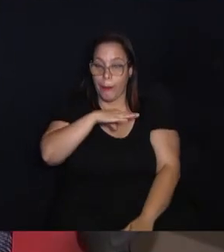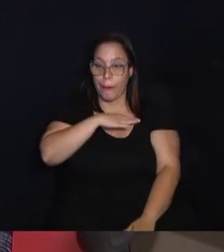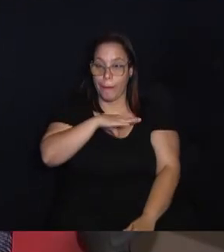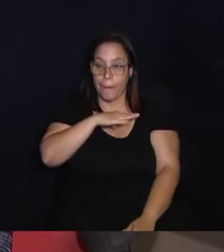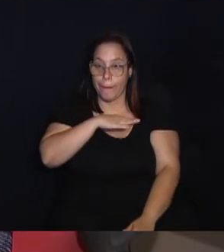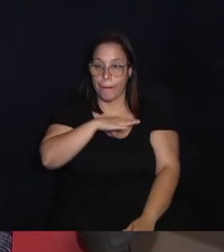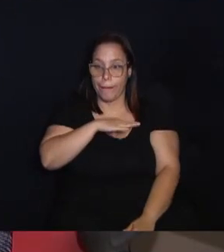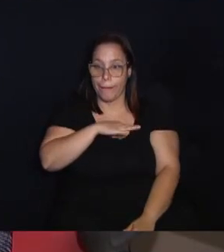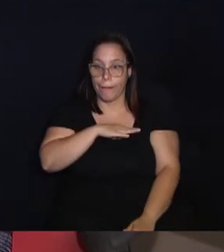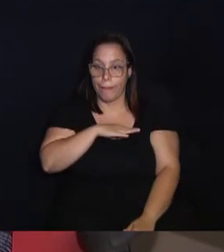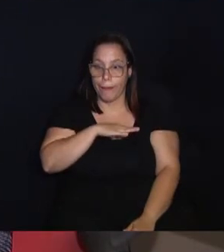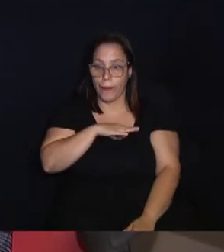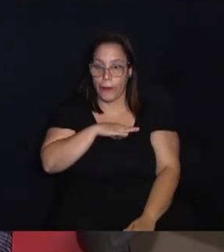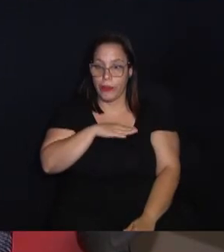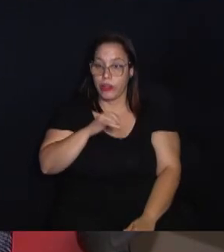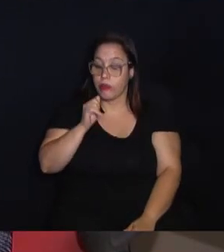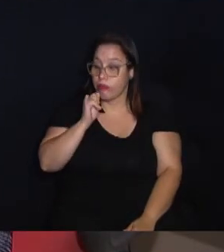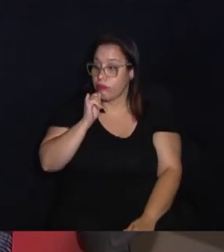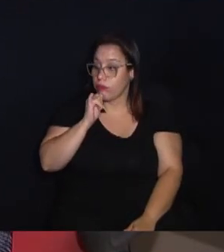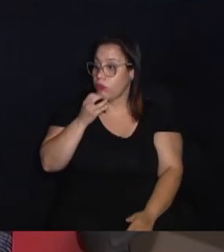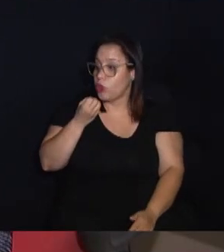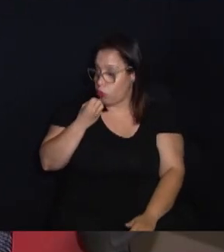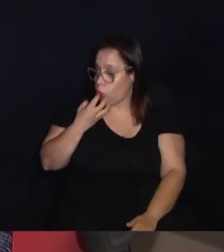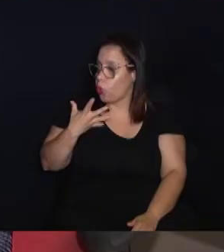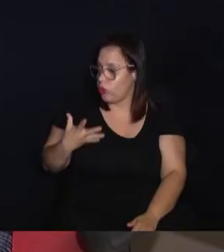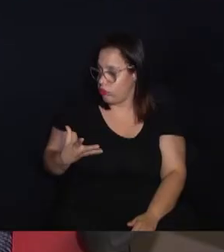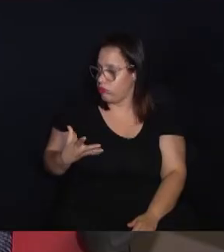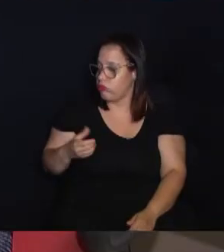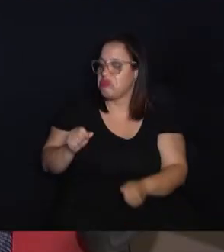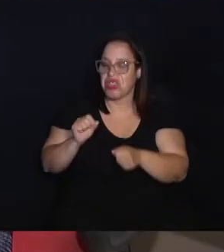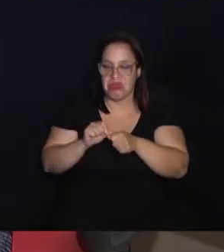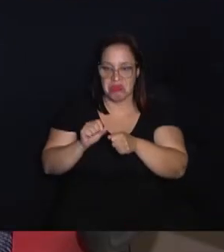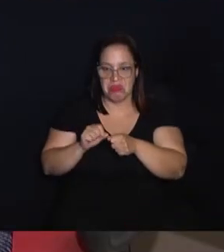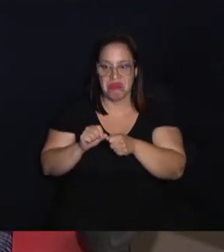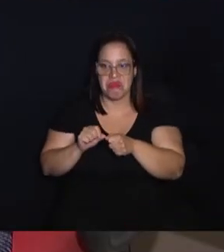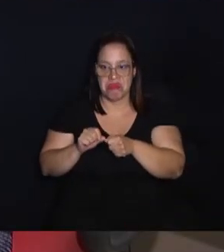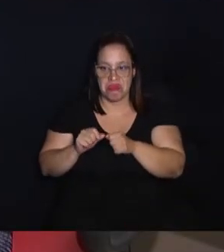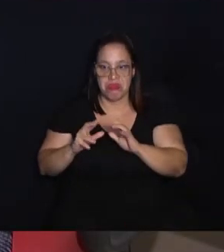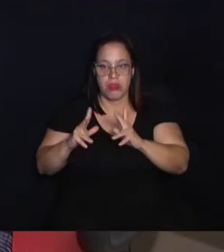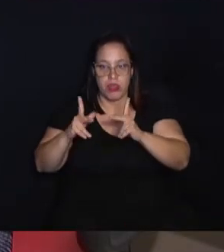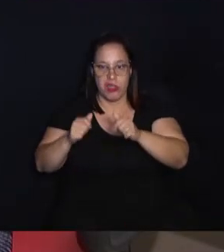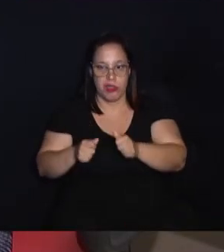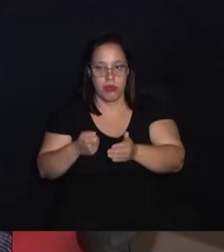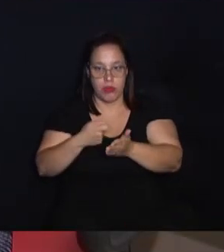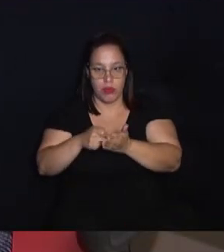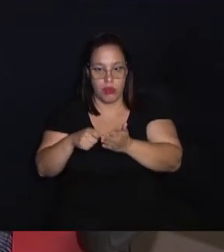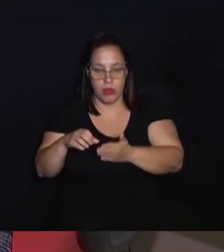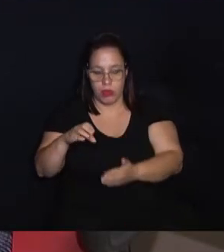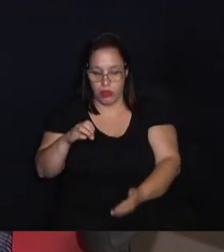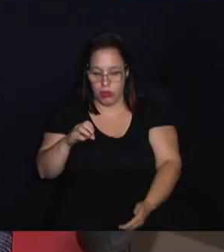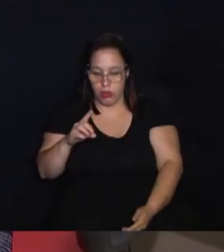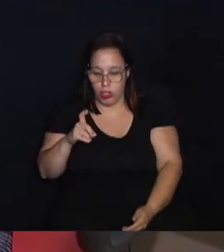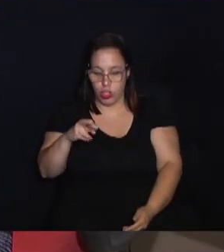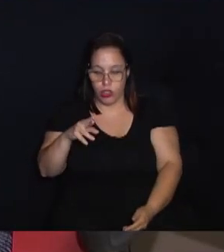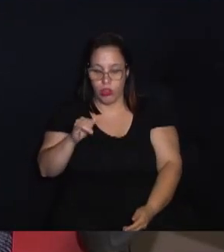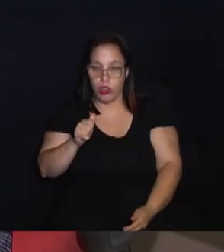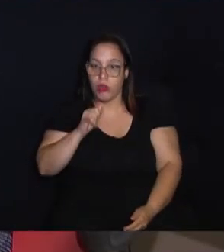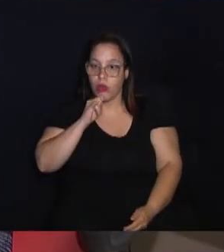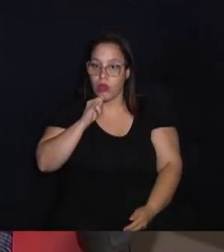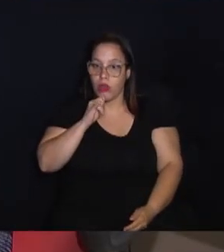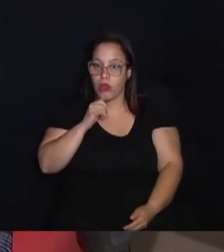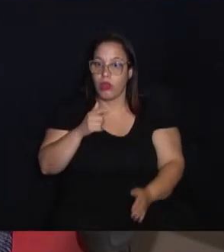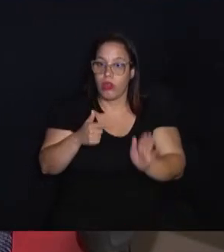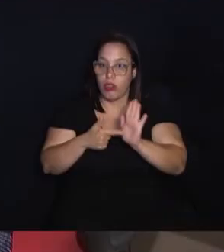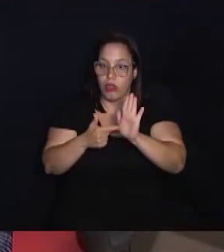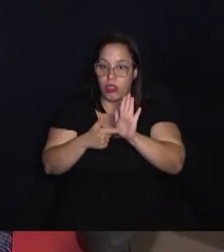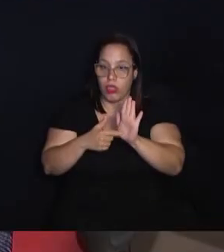política de publicação muito boa que está sendo feita por grandes editoras e por pequenas também. Por exemplo, temos aqui a